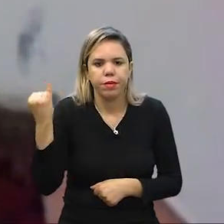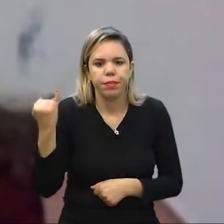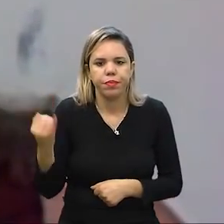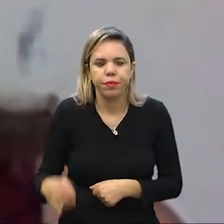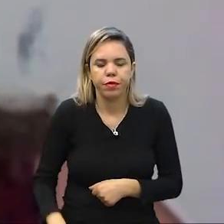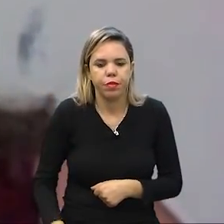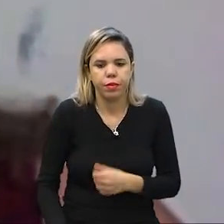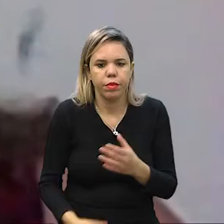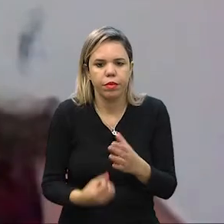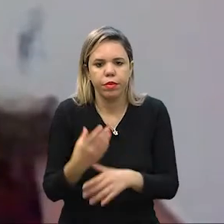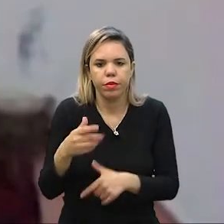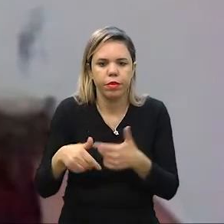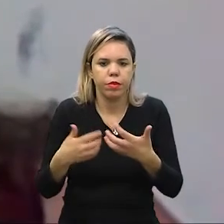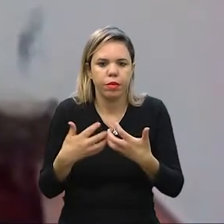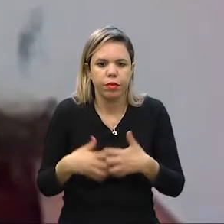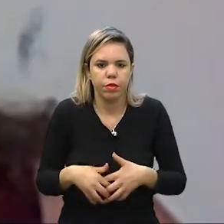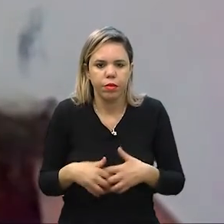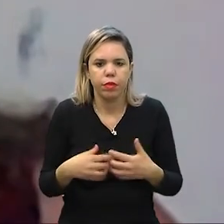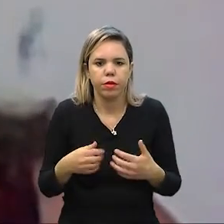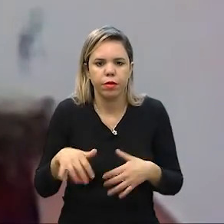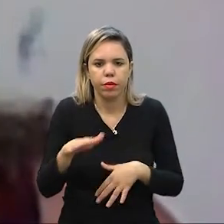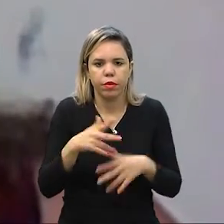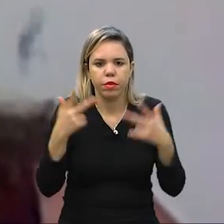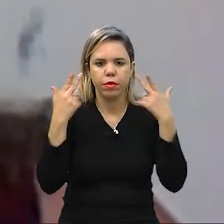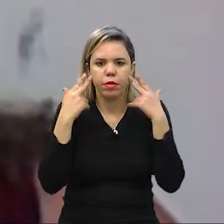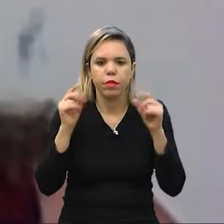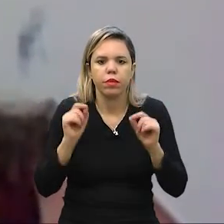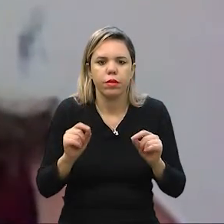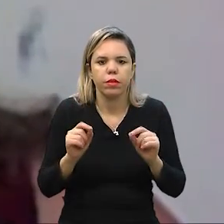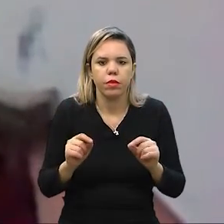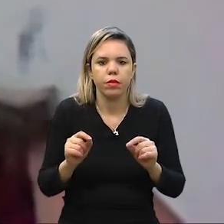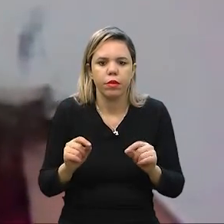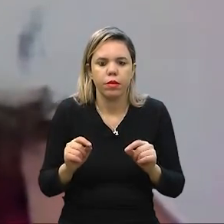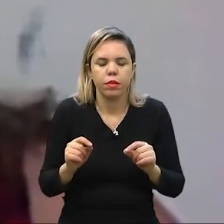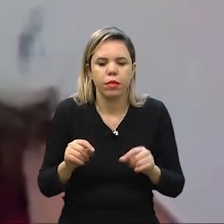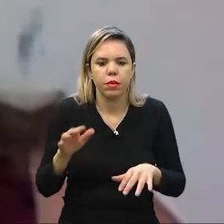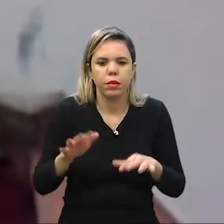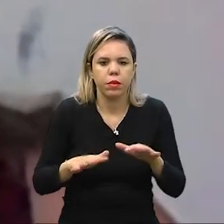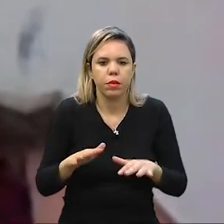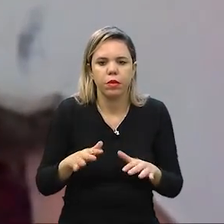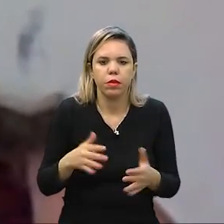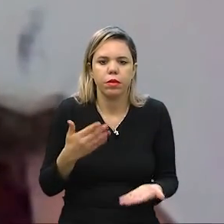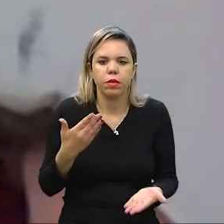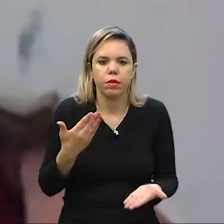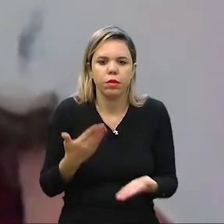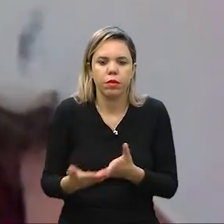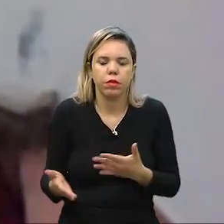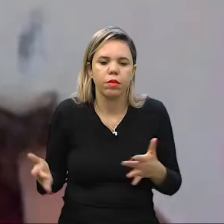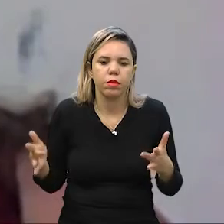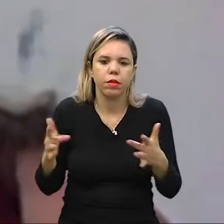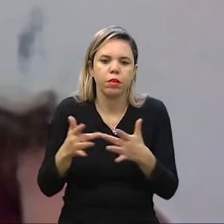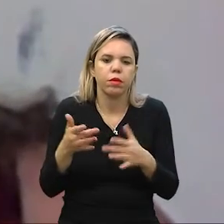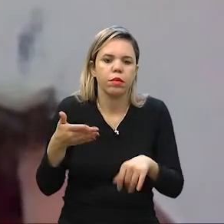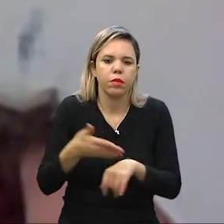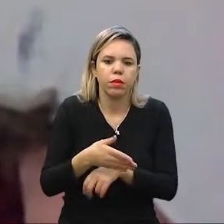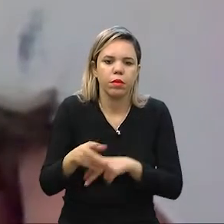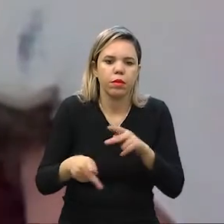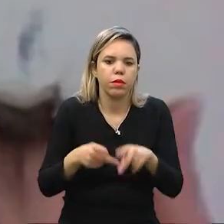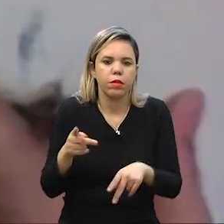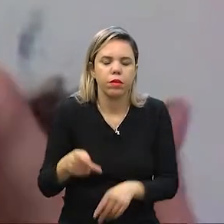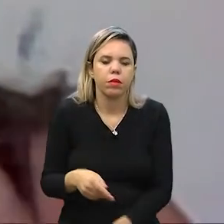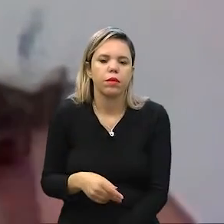importante, né, para recreação em área natural e que talvez perca esse acesso, né, porque aí a